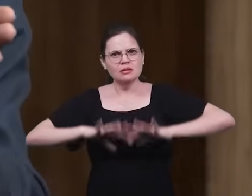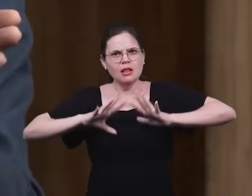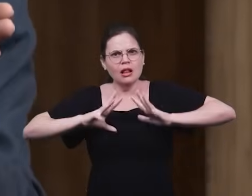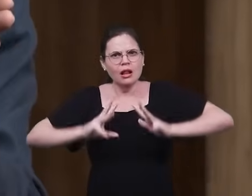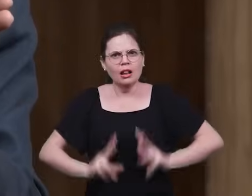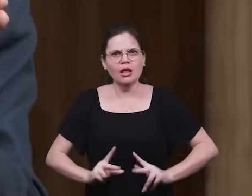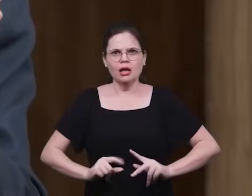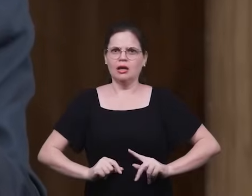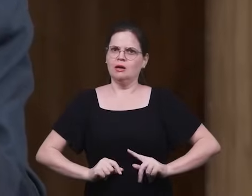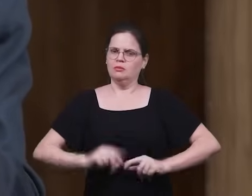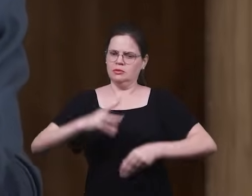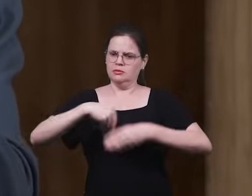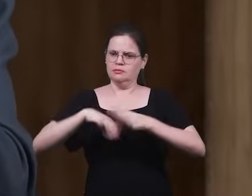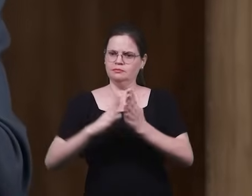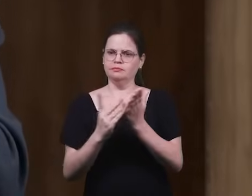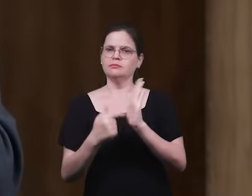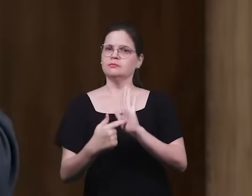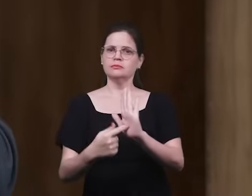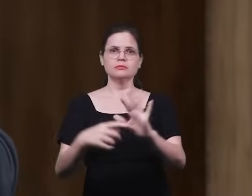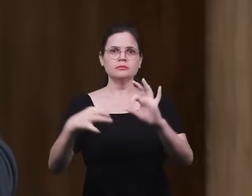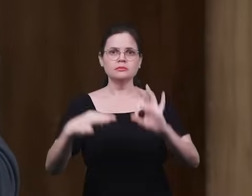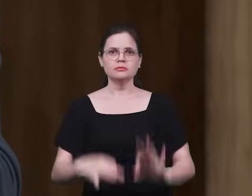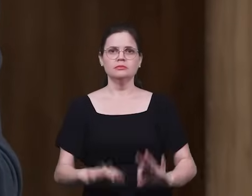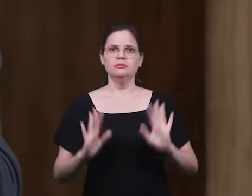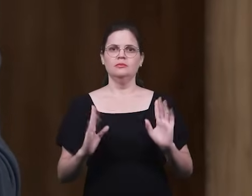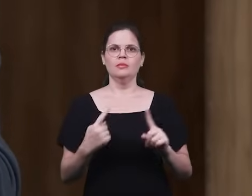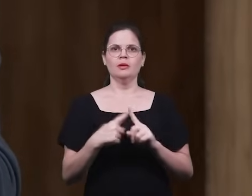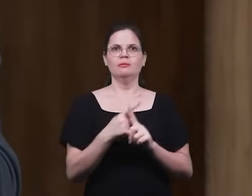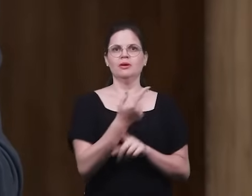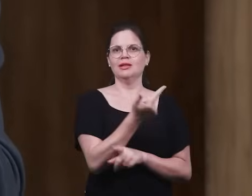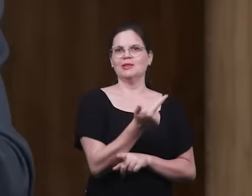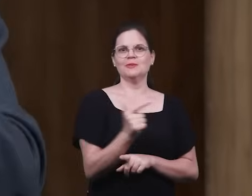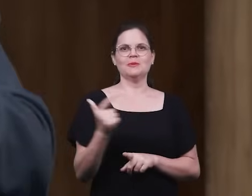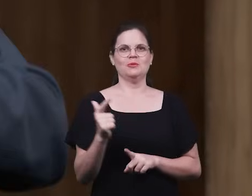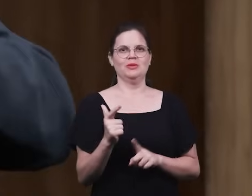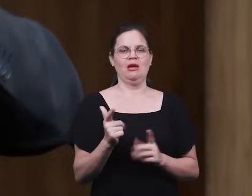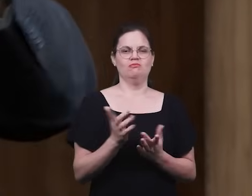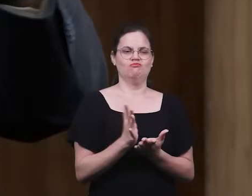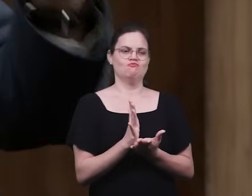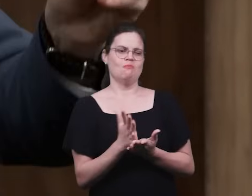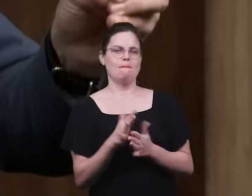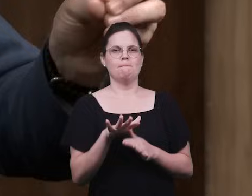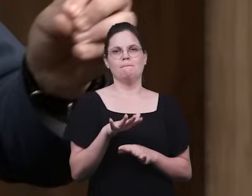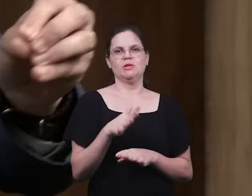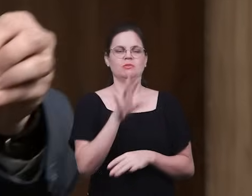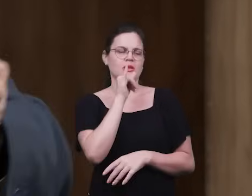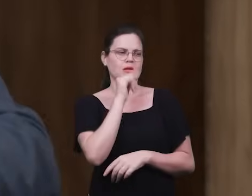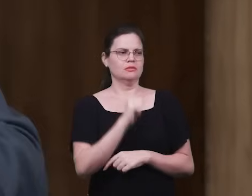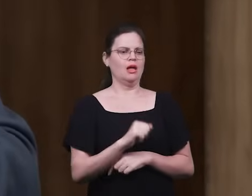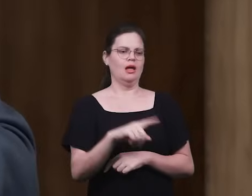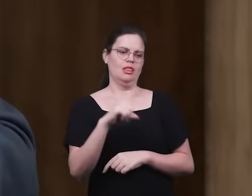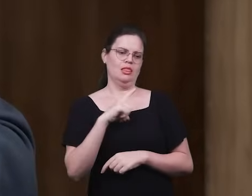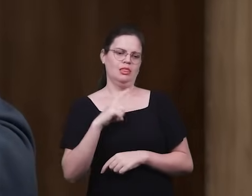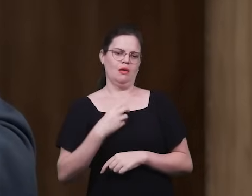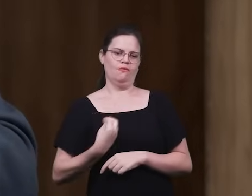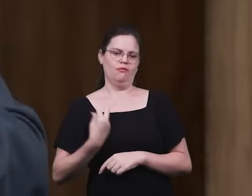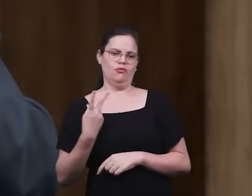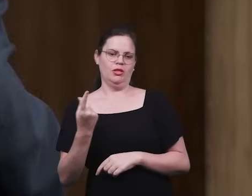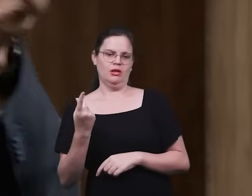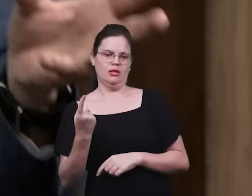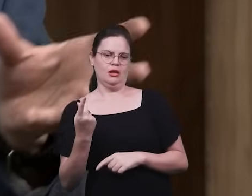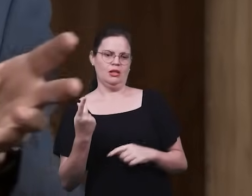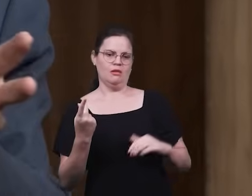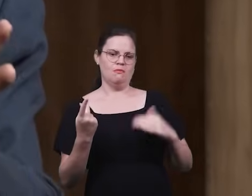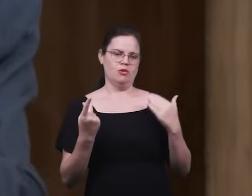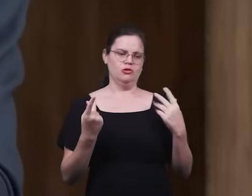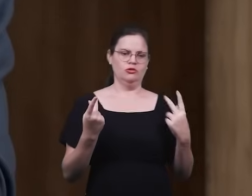terceira via um caminho mais ou menos Ah eu tenho o caminho da vida e o Caminho da Morte